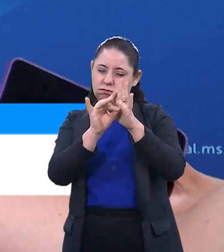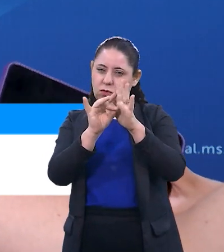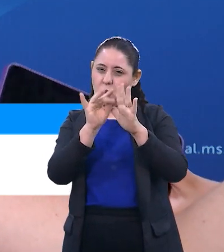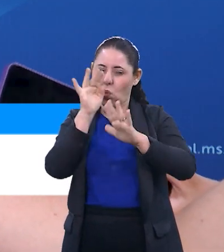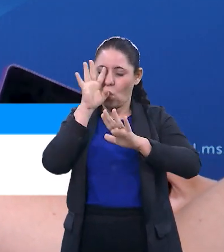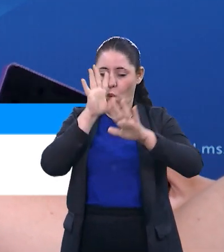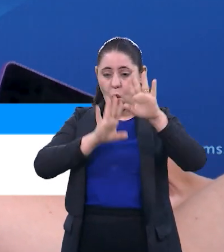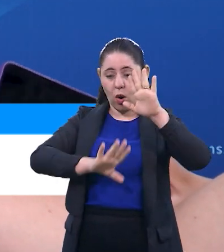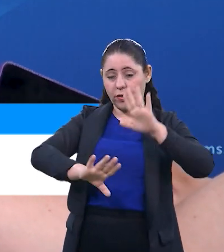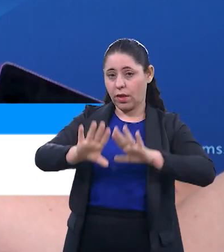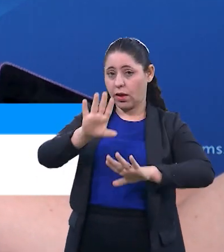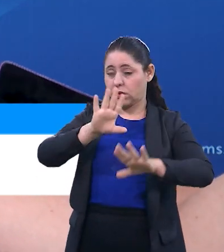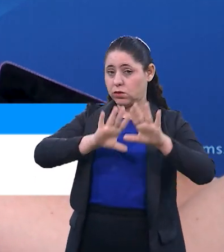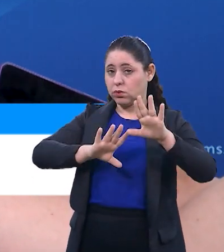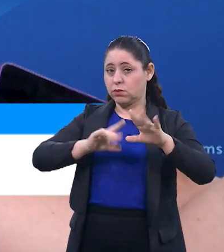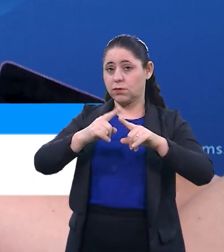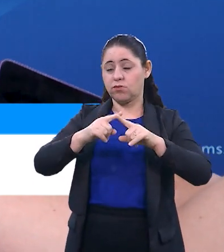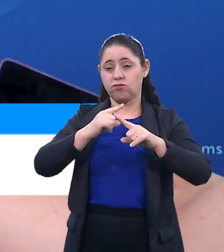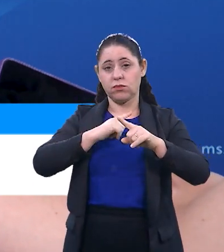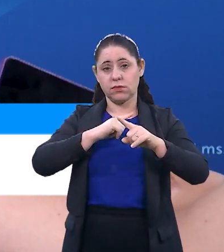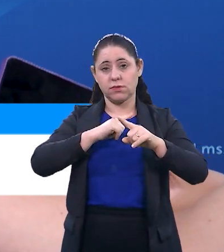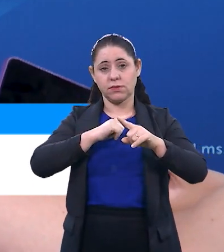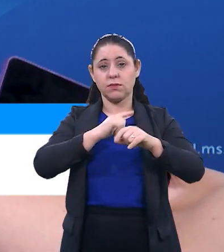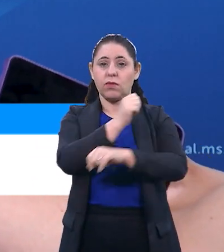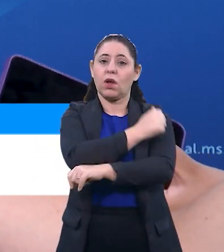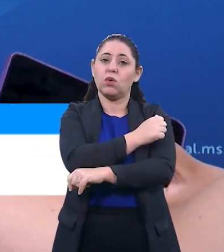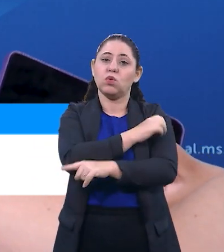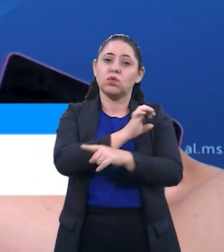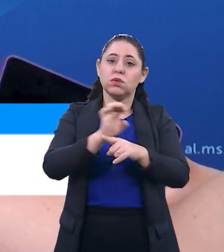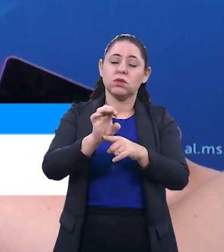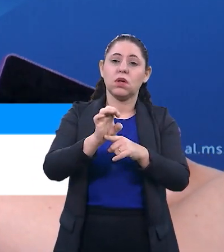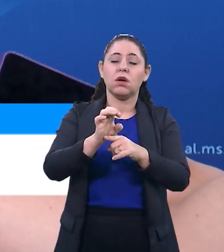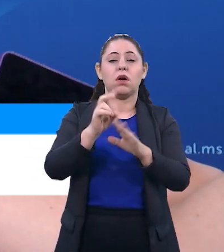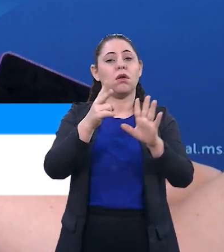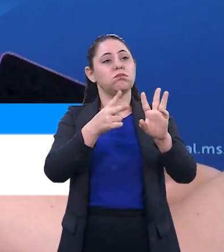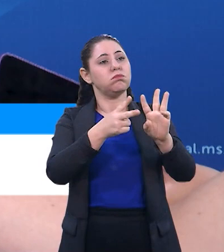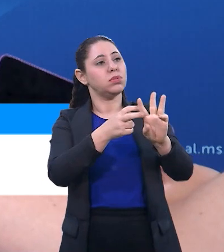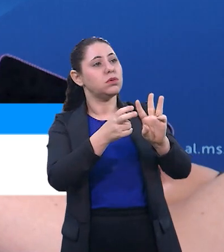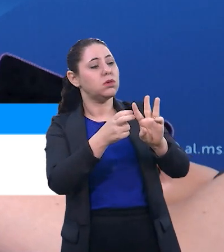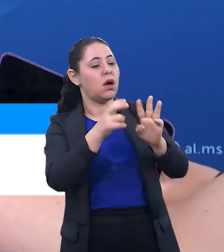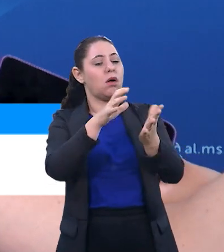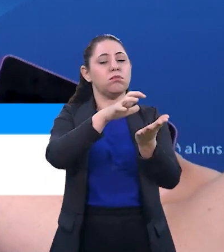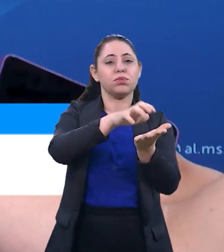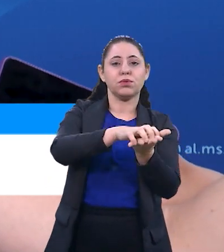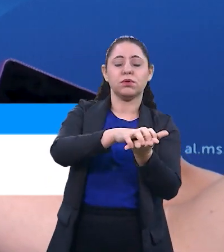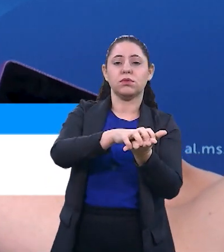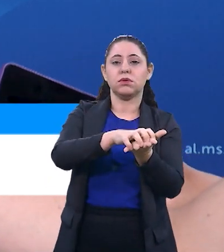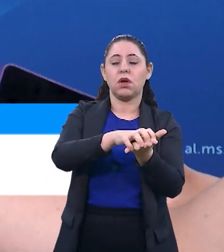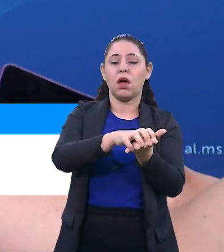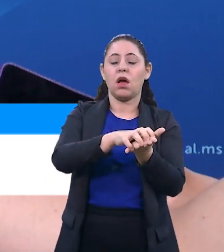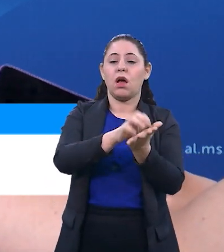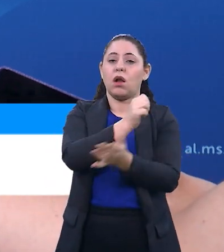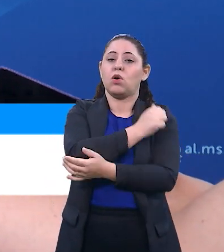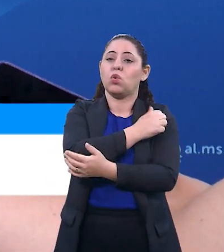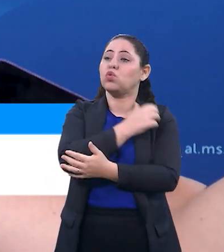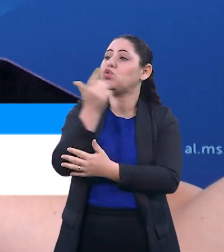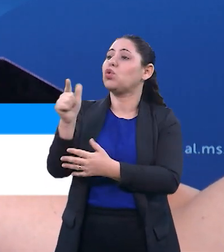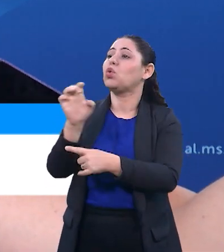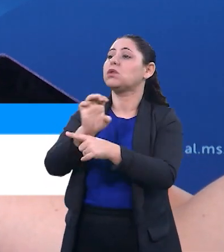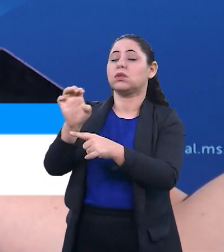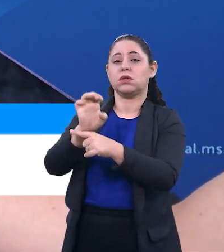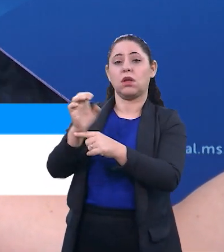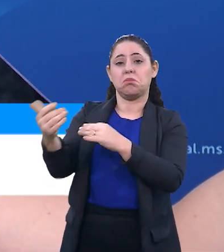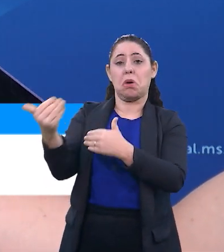né, olhar com cuidado para essa complexidade, porque nós temos muitos estudantes no estado que são indígenas, que moram nas